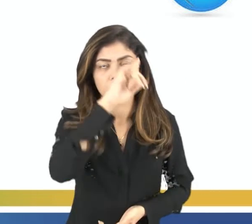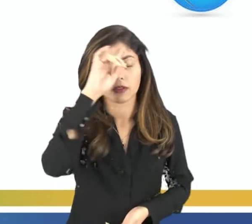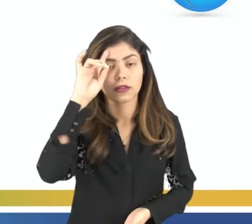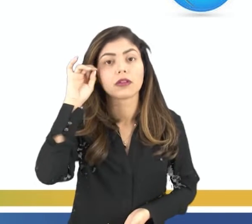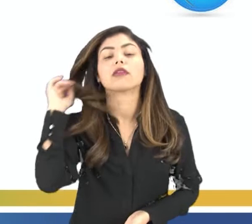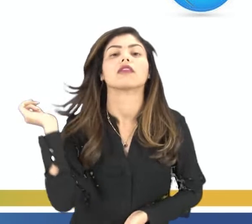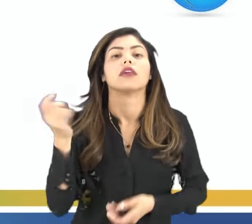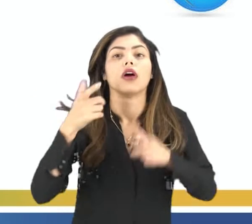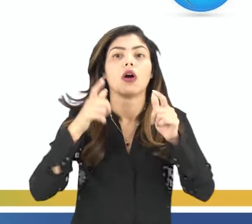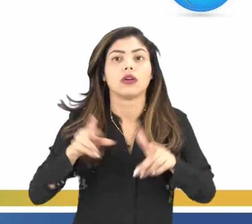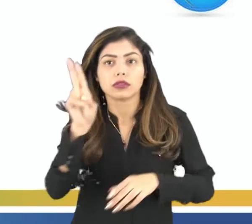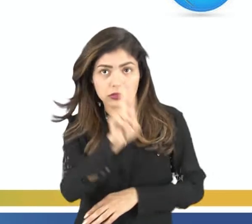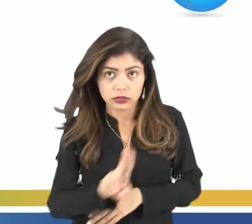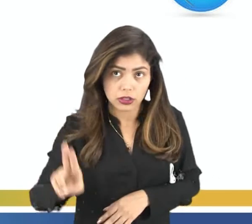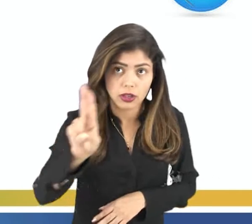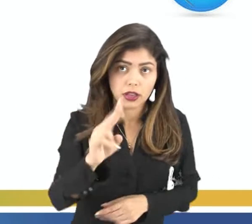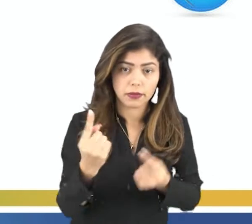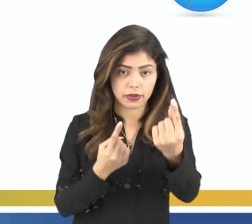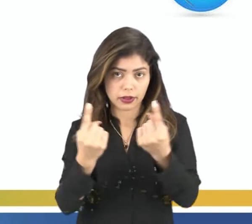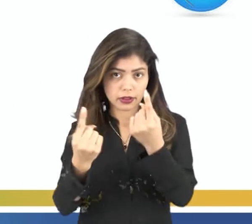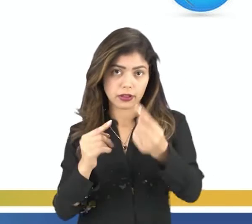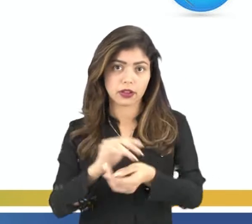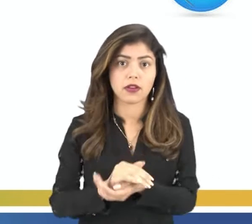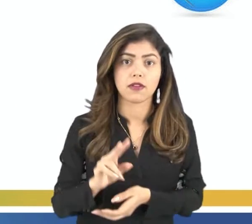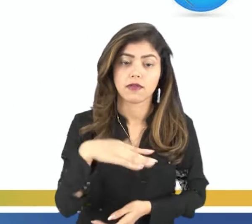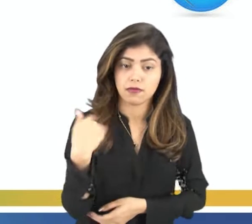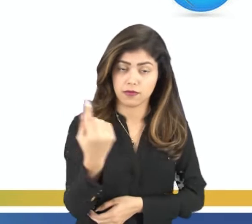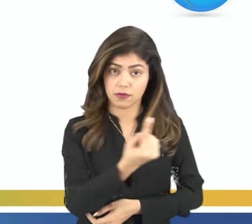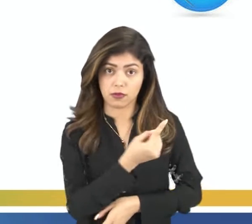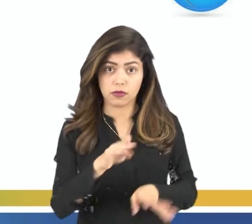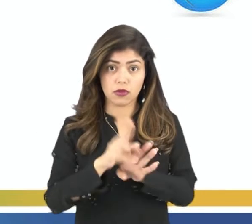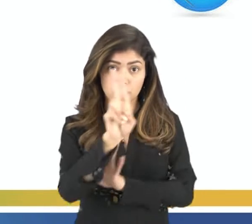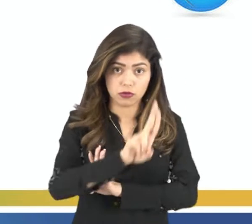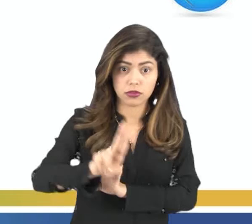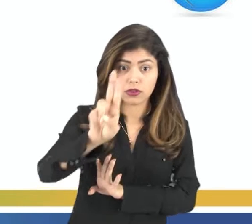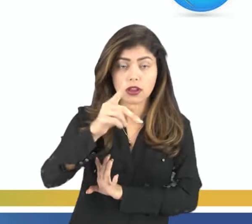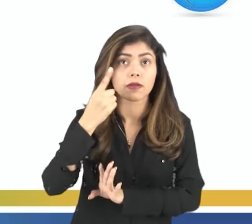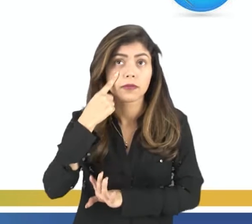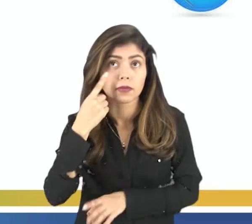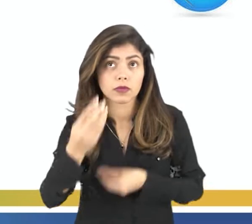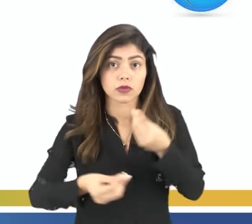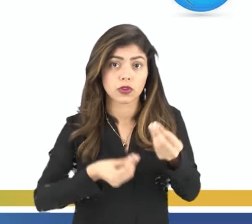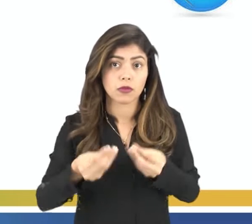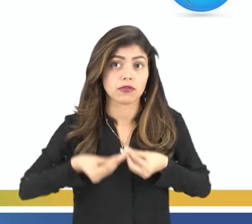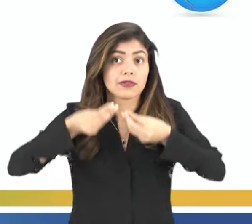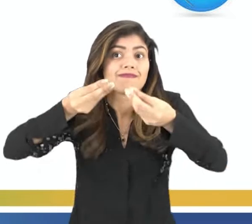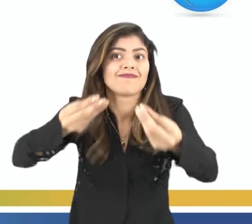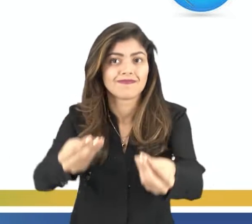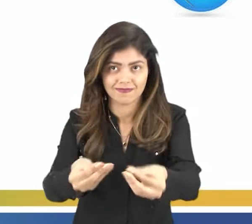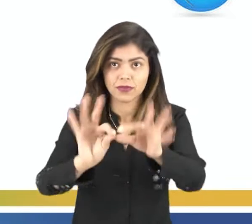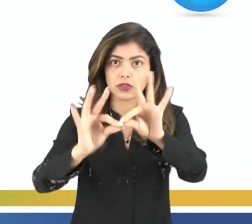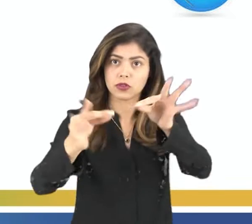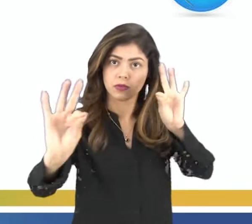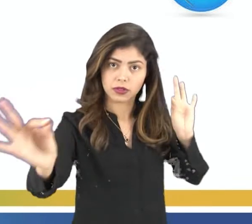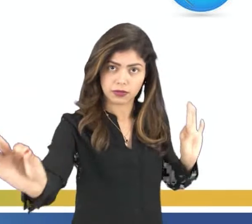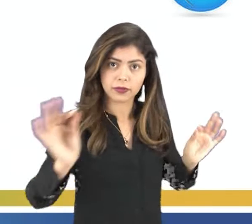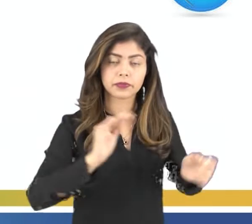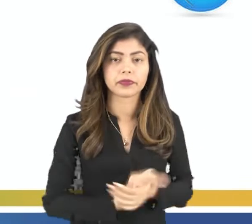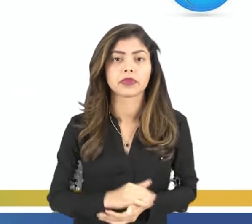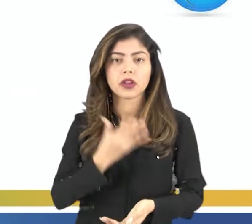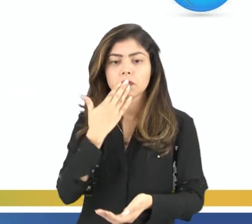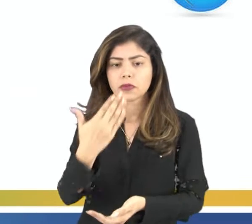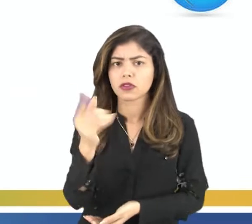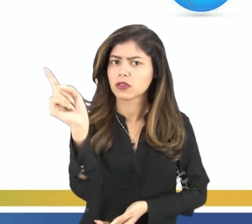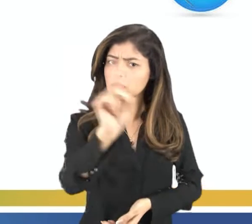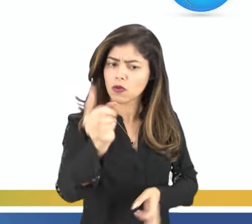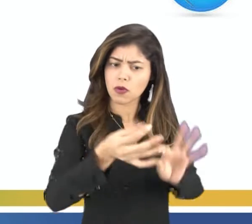Onde usaremos essa relação? Vamos usar em vista de que ele nos deu esse comprimento. Mas o que ele